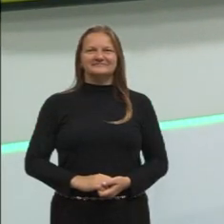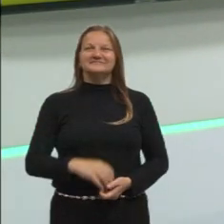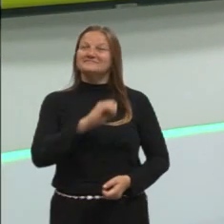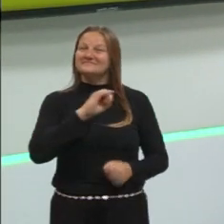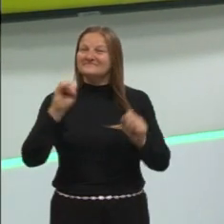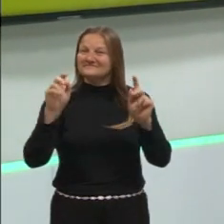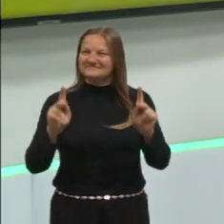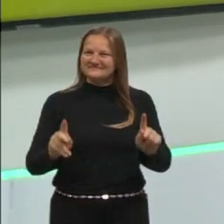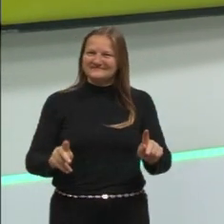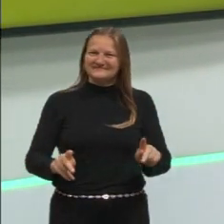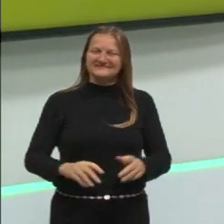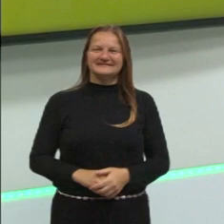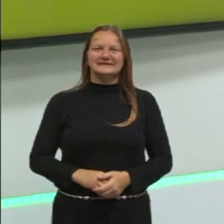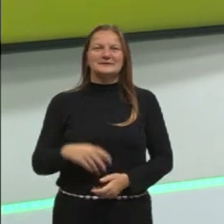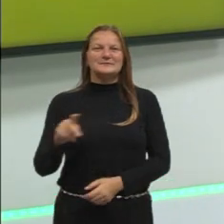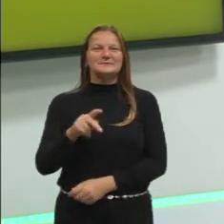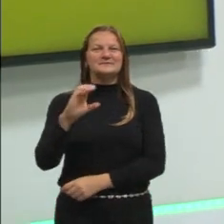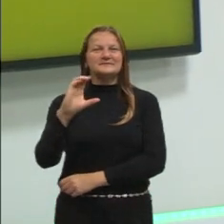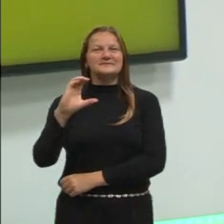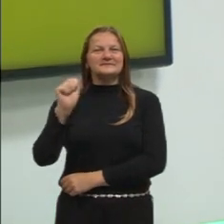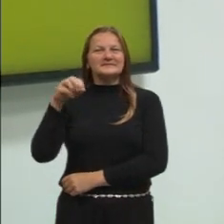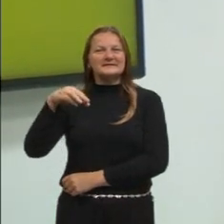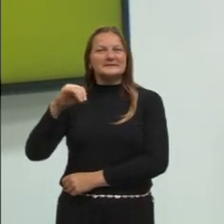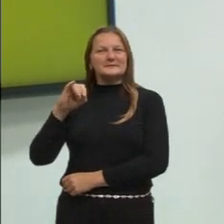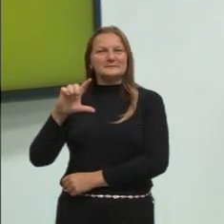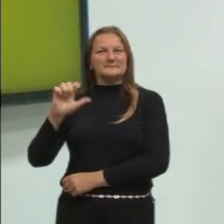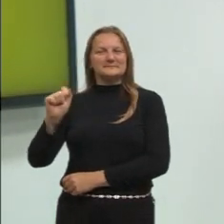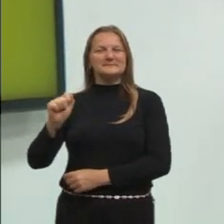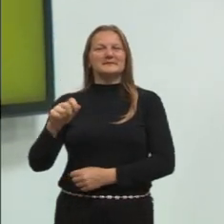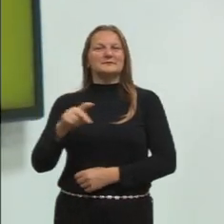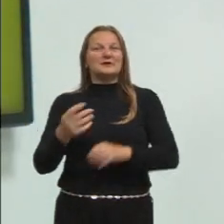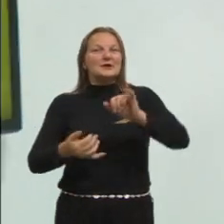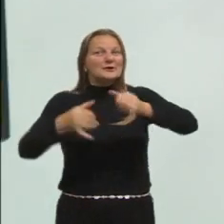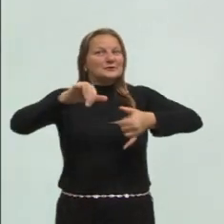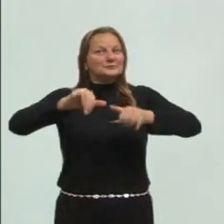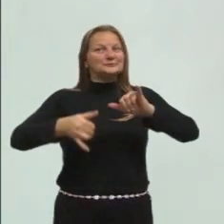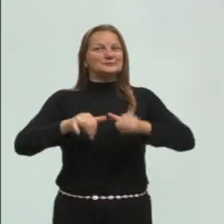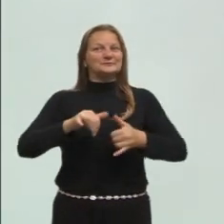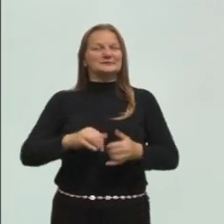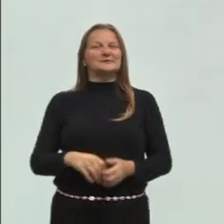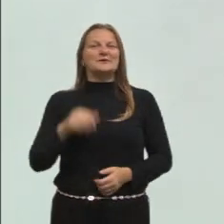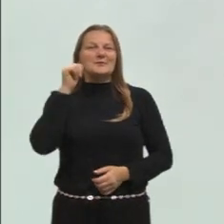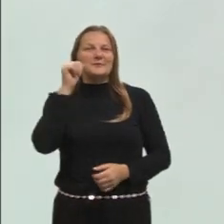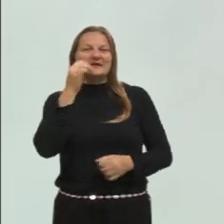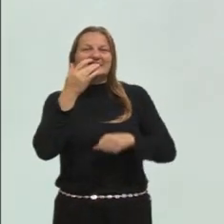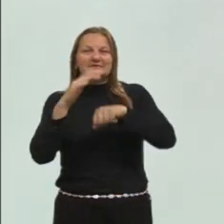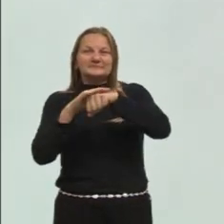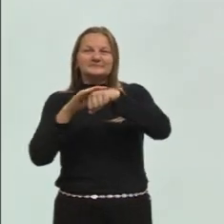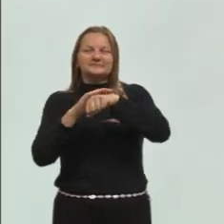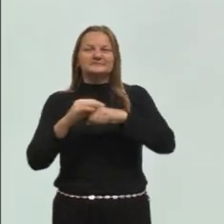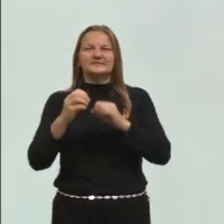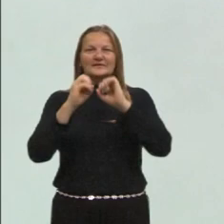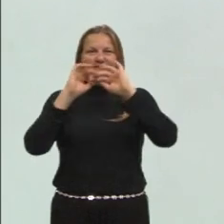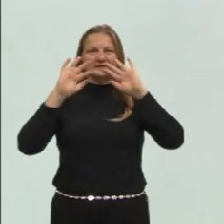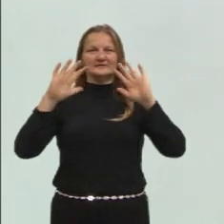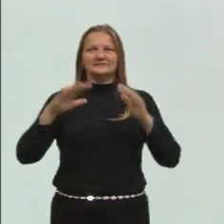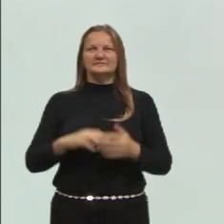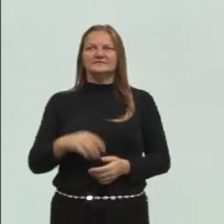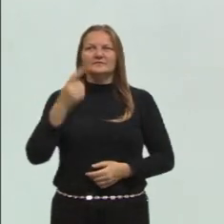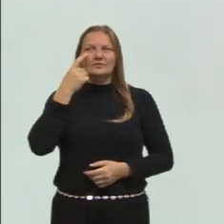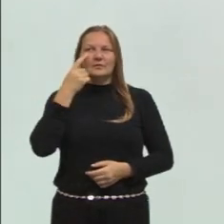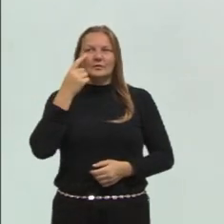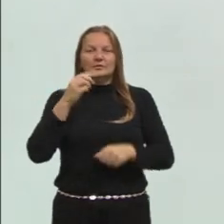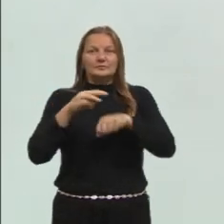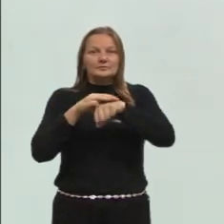Olá pessoal eu sou professora Camila grandini e Sou professora de química sou uma mulher branca de pele clara olhos